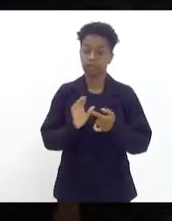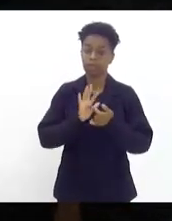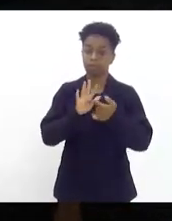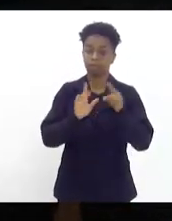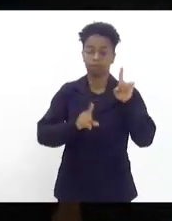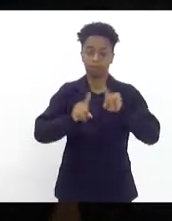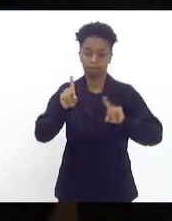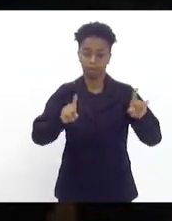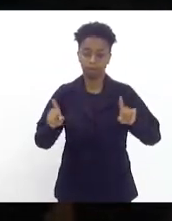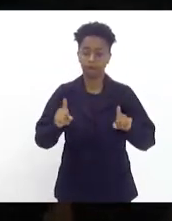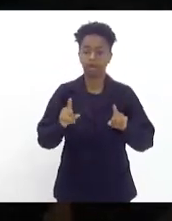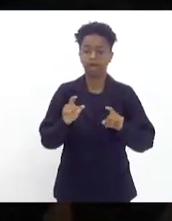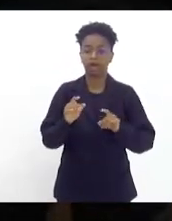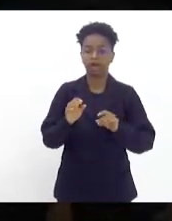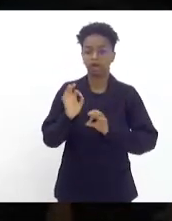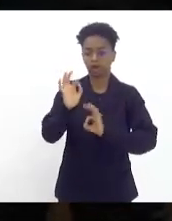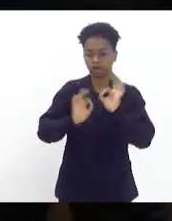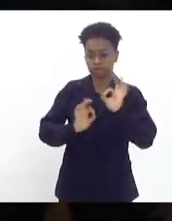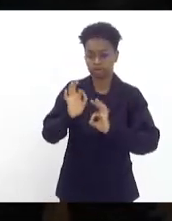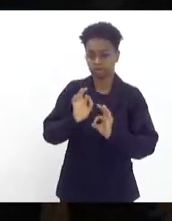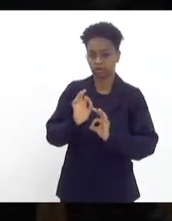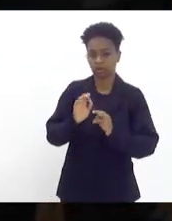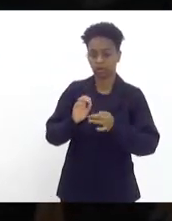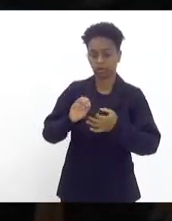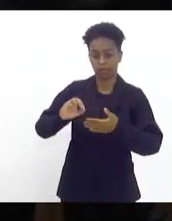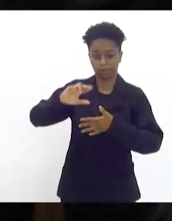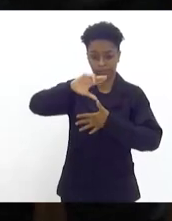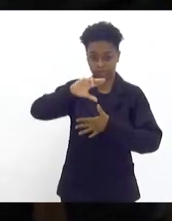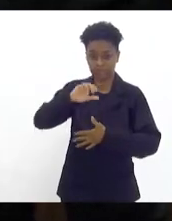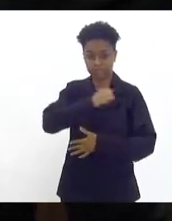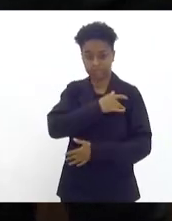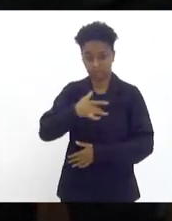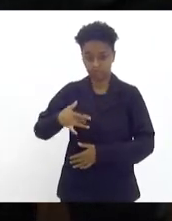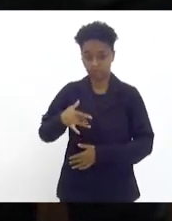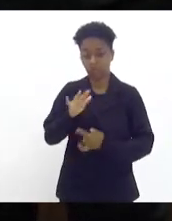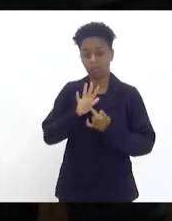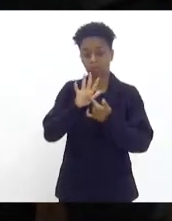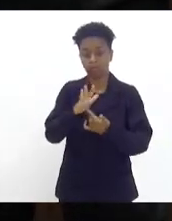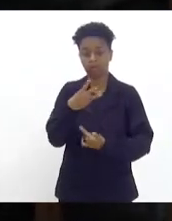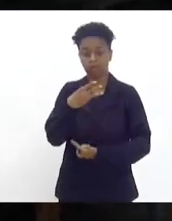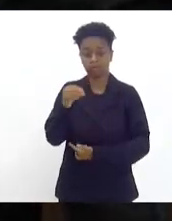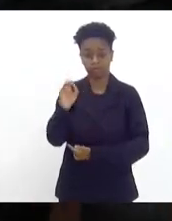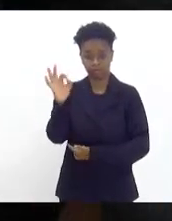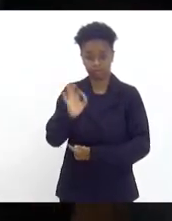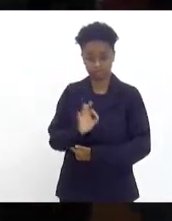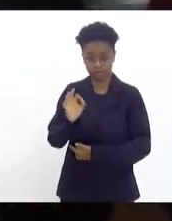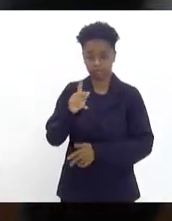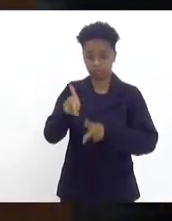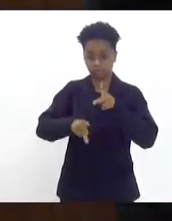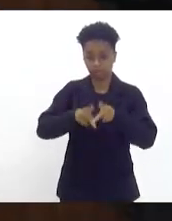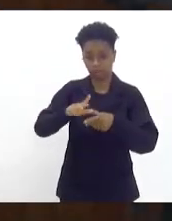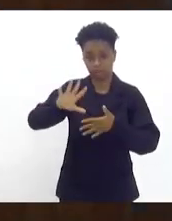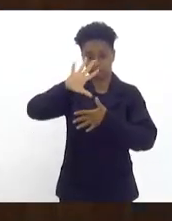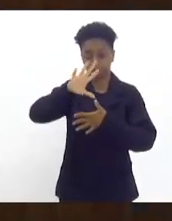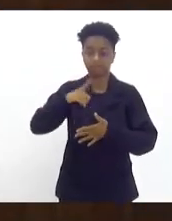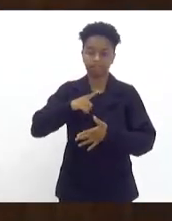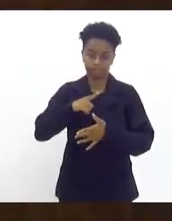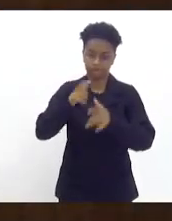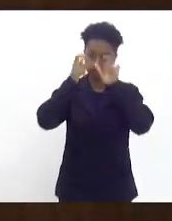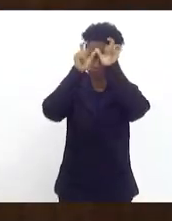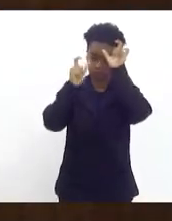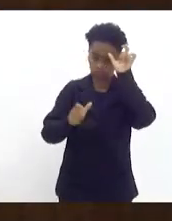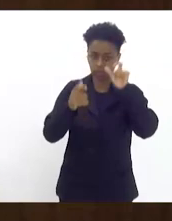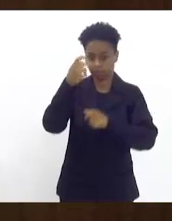Panamericana de saúde a Opa sugerem que 30% da população das Américas teve alterar algum transtorno mental